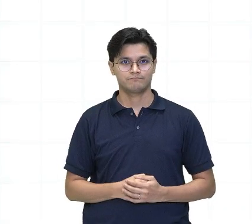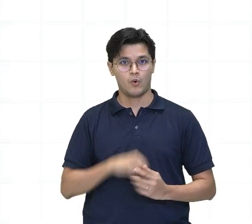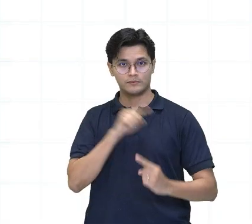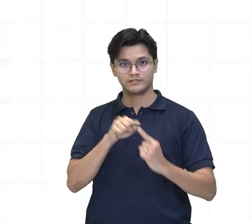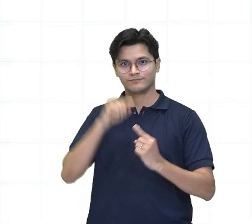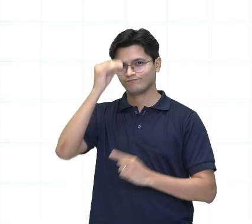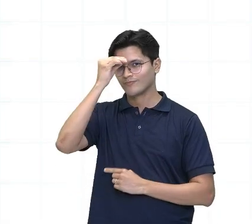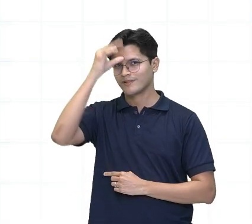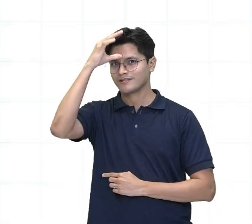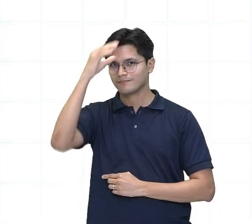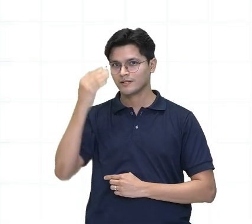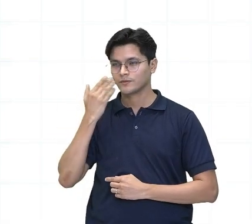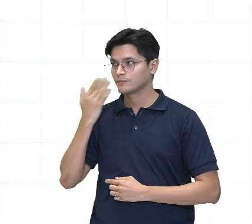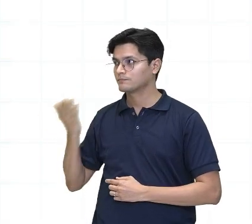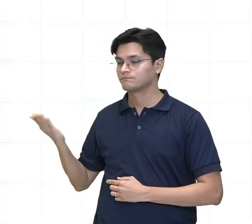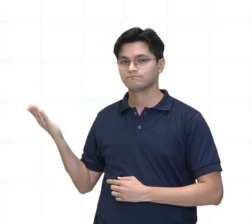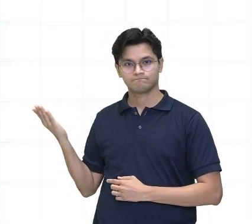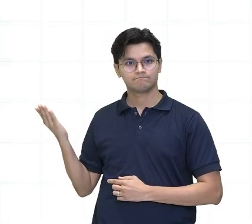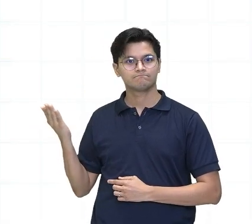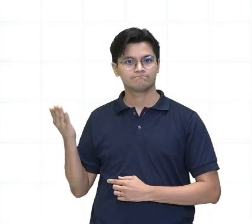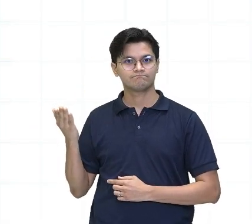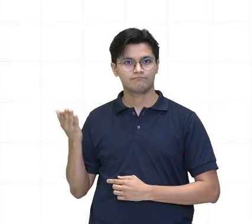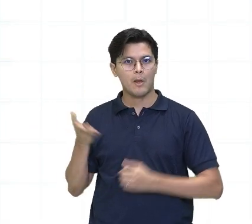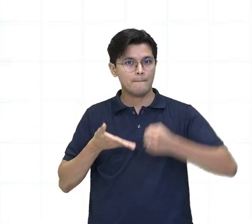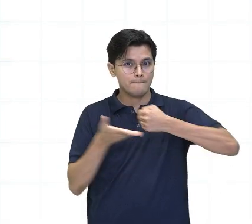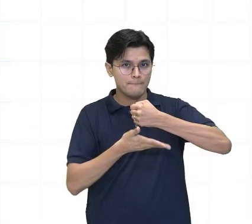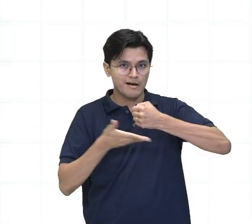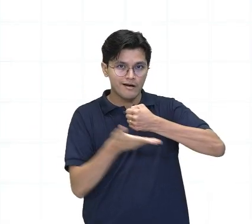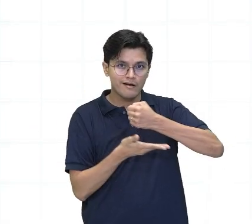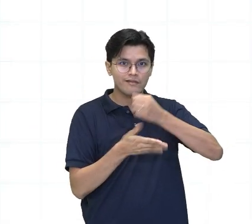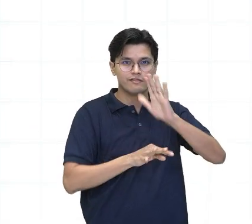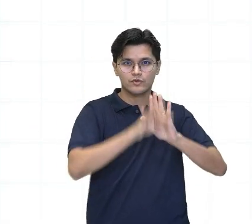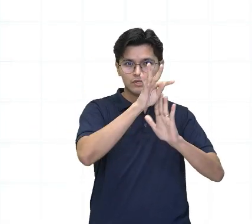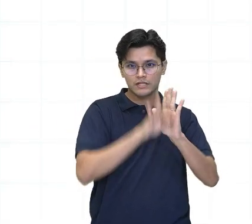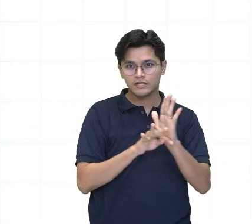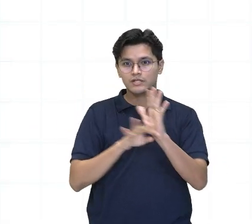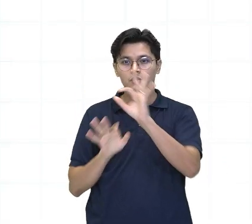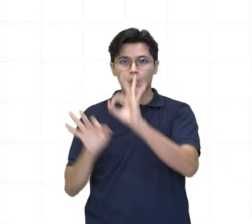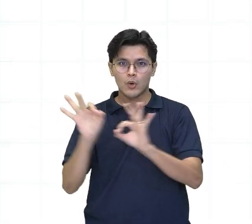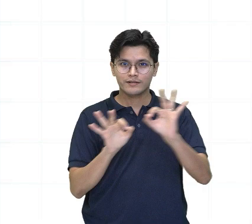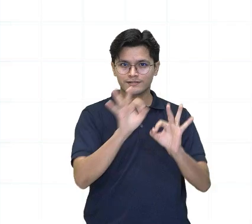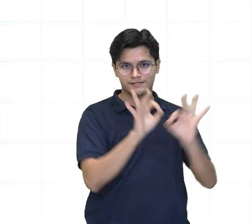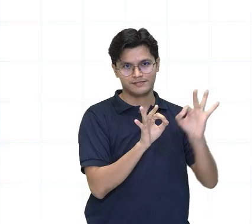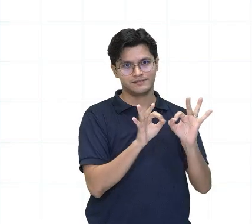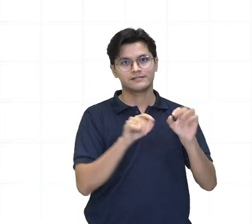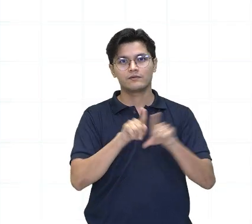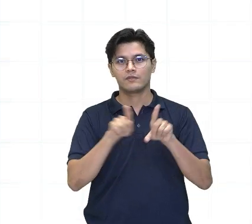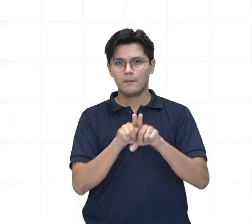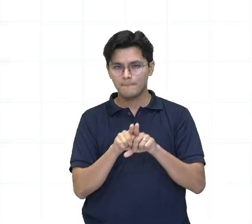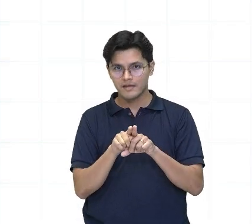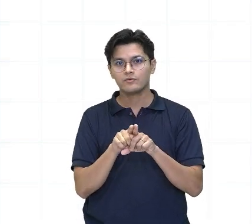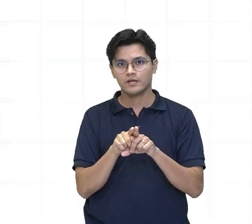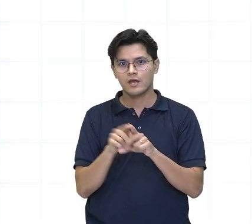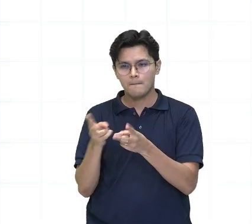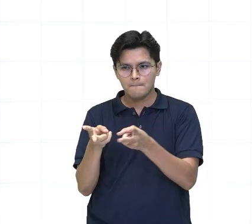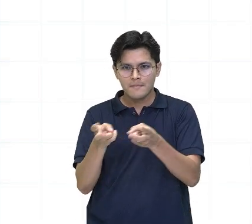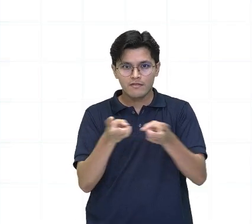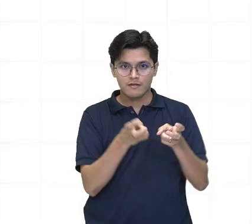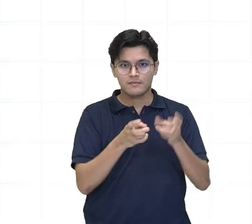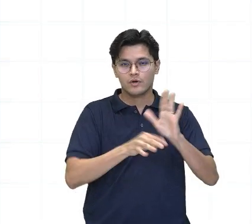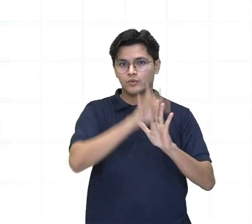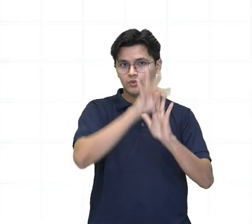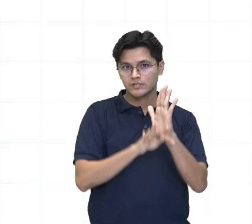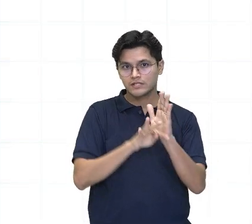de conhecimento, reconstrução das condições de produção e recepção dos textos e